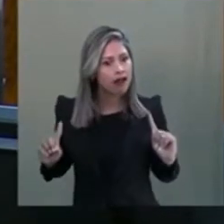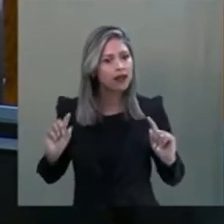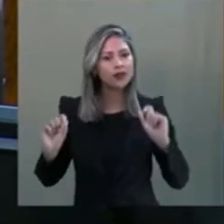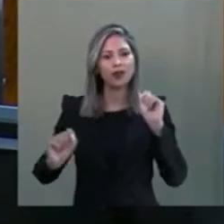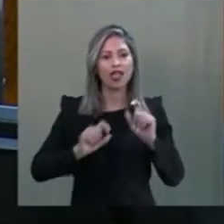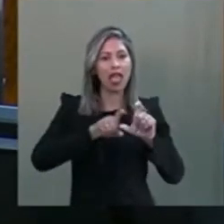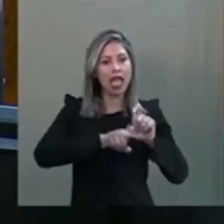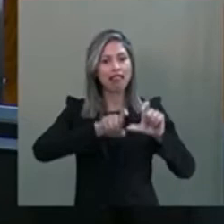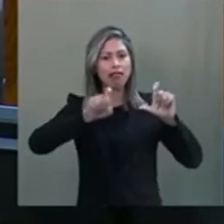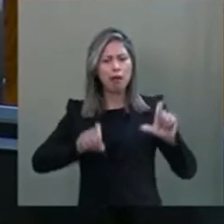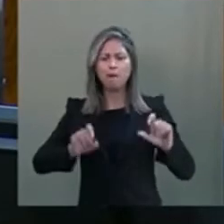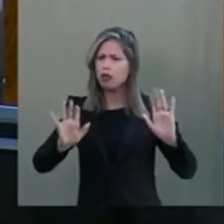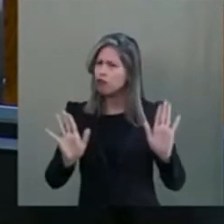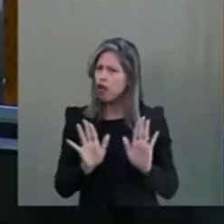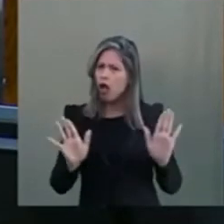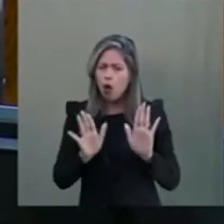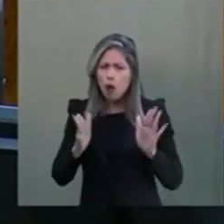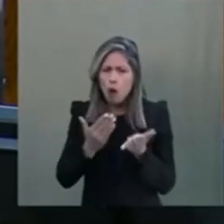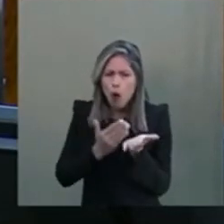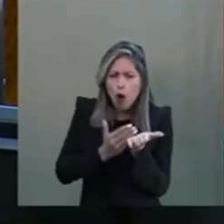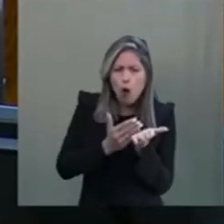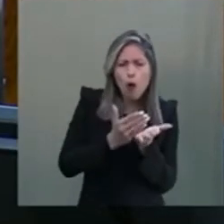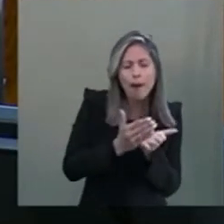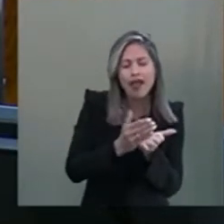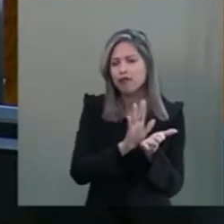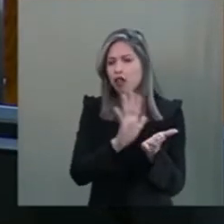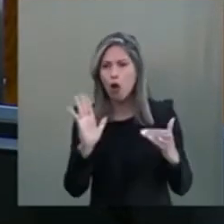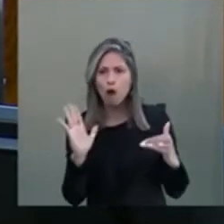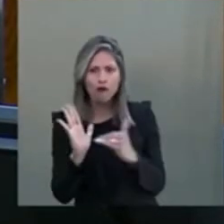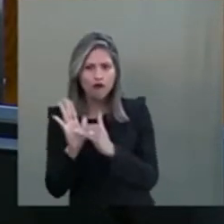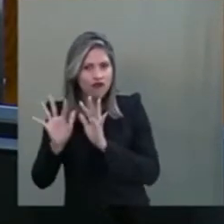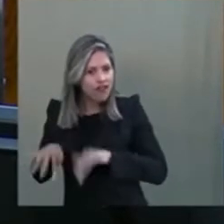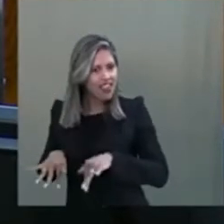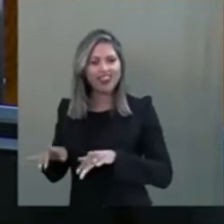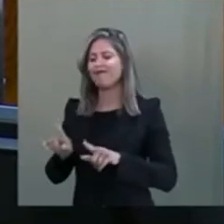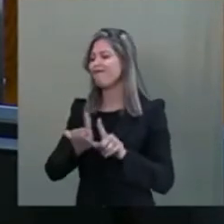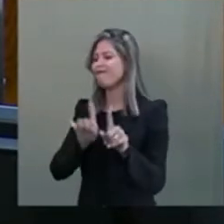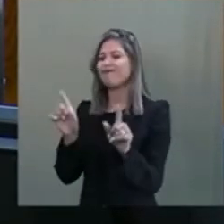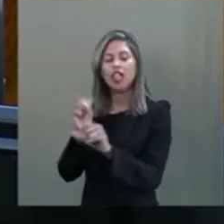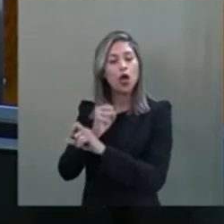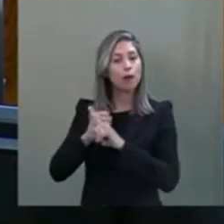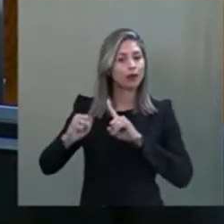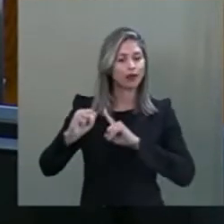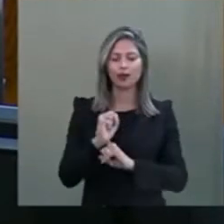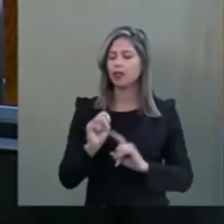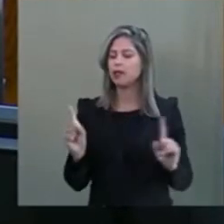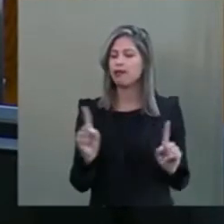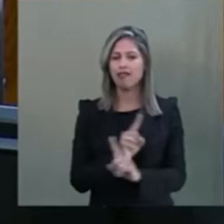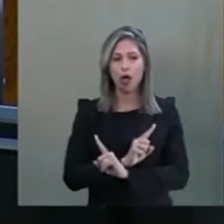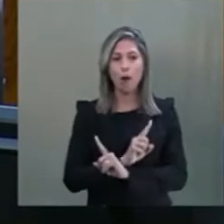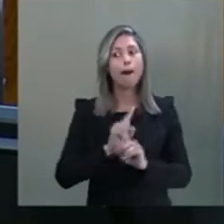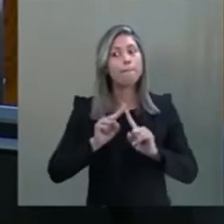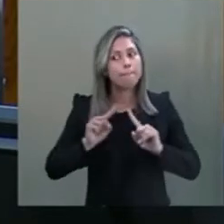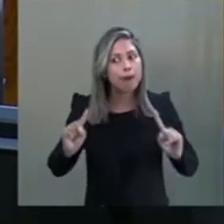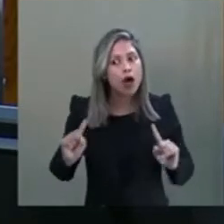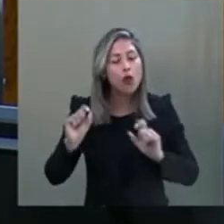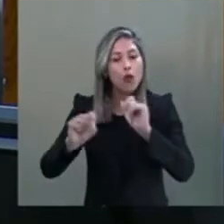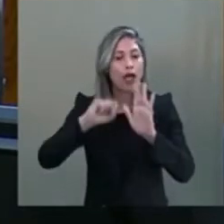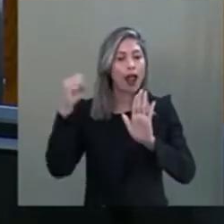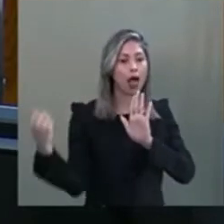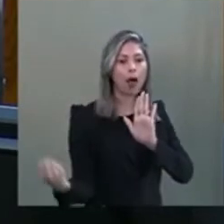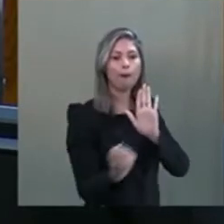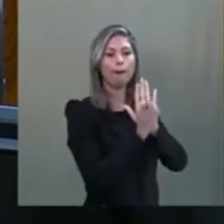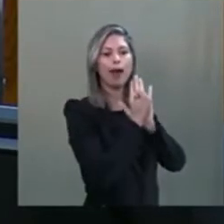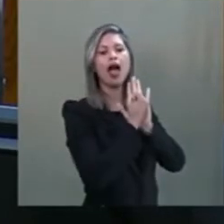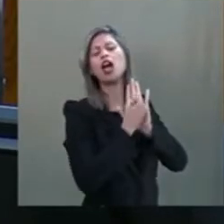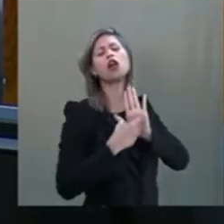de partida, nem a linha de chegada da mudança social. Marca o reconhecimento